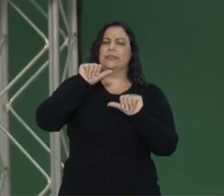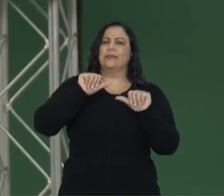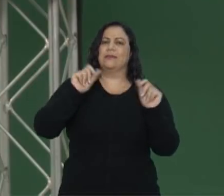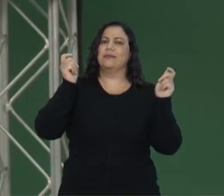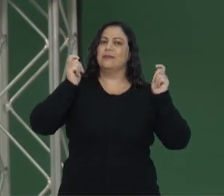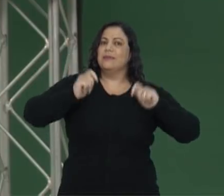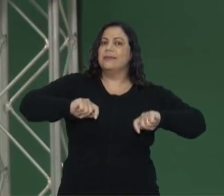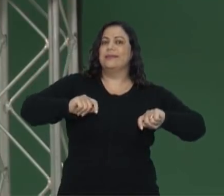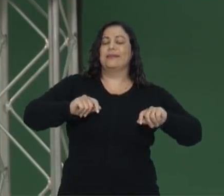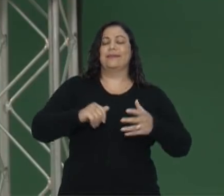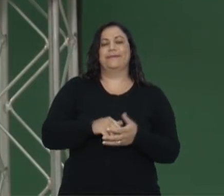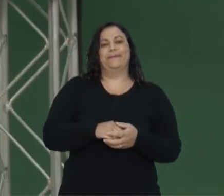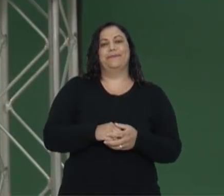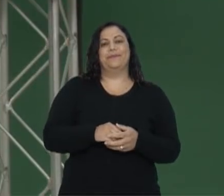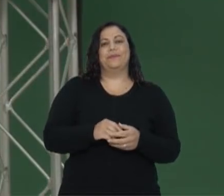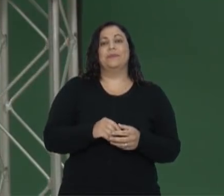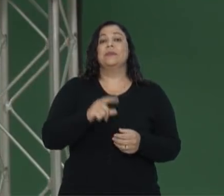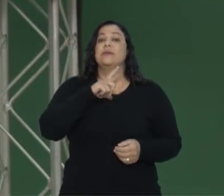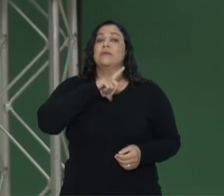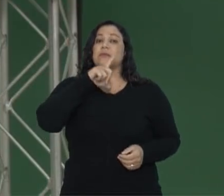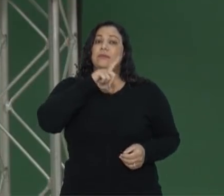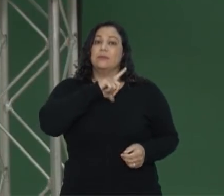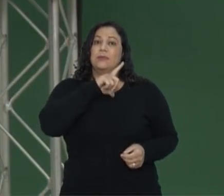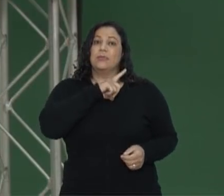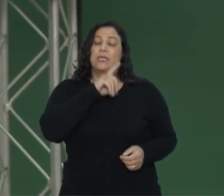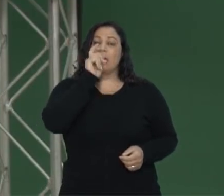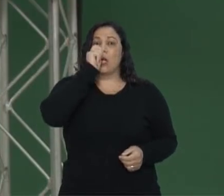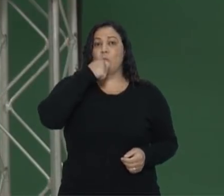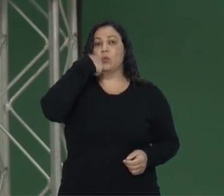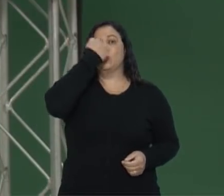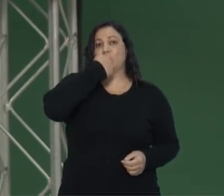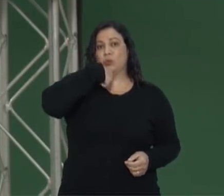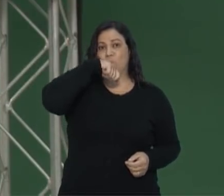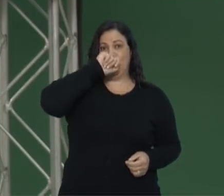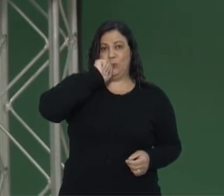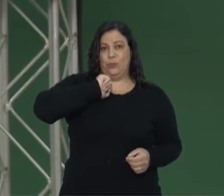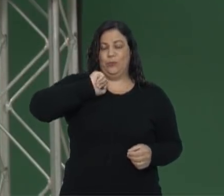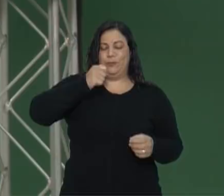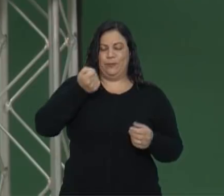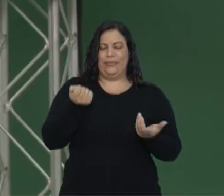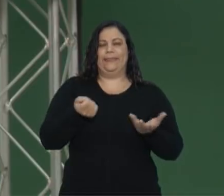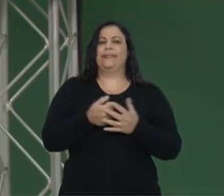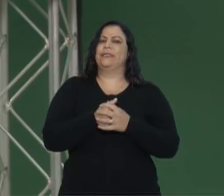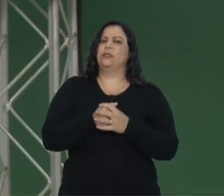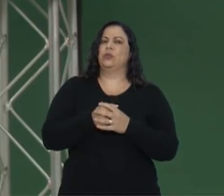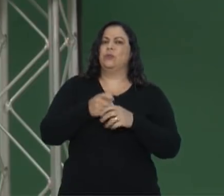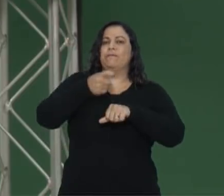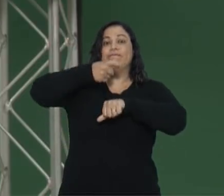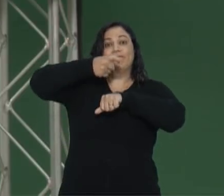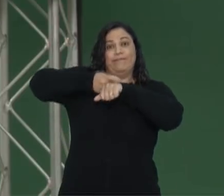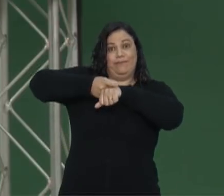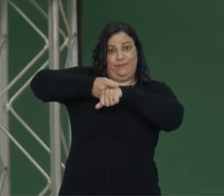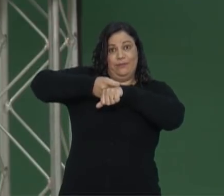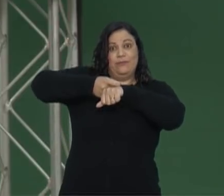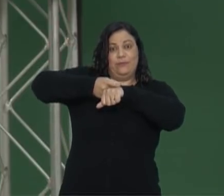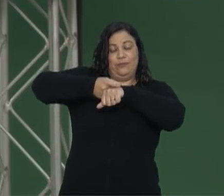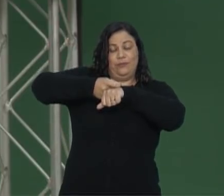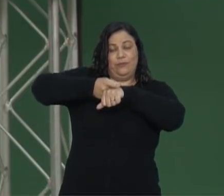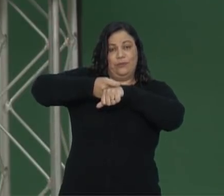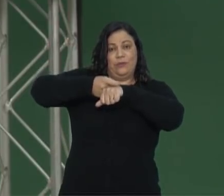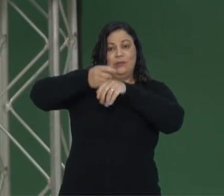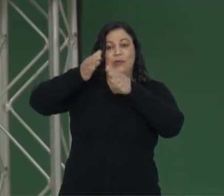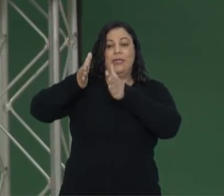transformação física. Então, quando eu tenho o meu sorvete, que ele está num estado mais para o sólido, e eu deixo